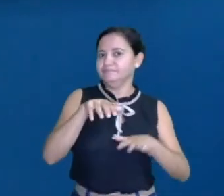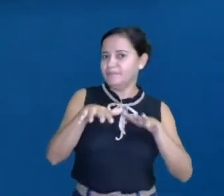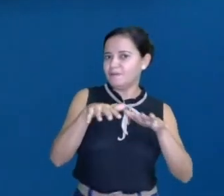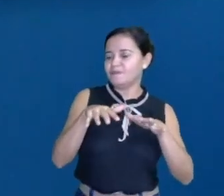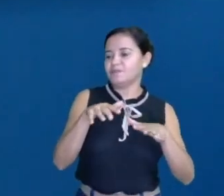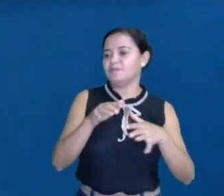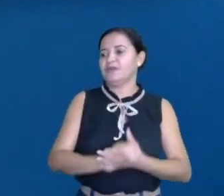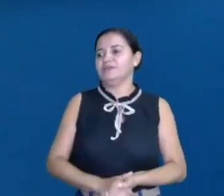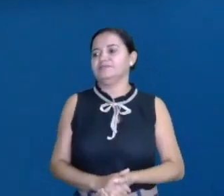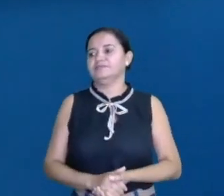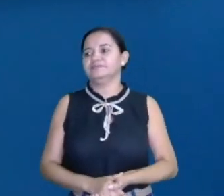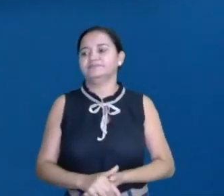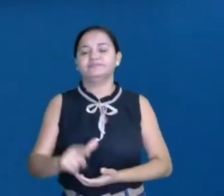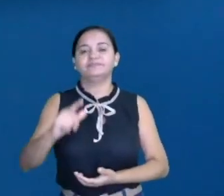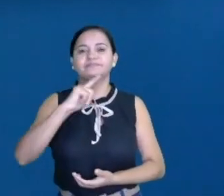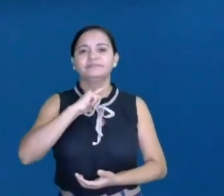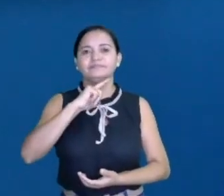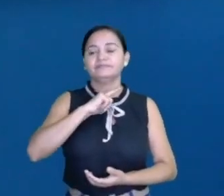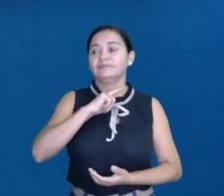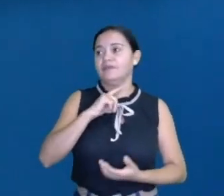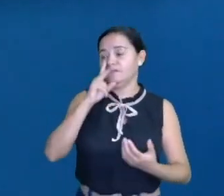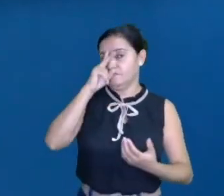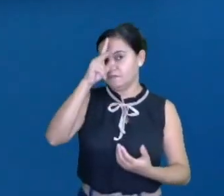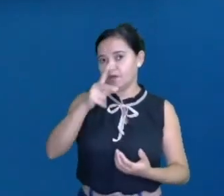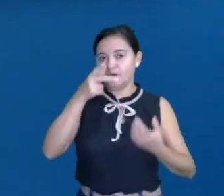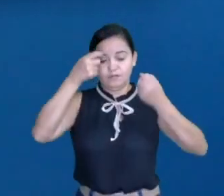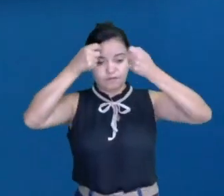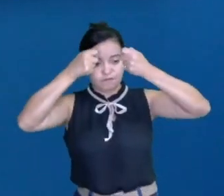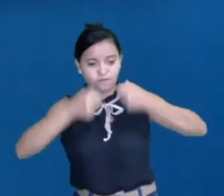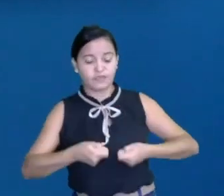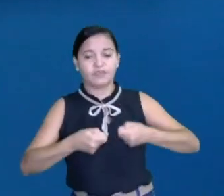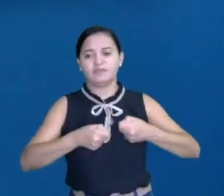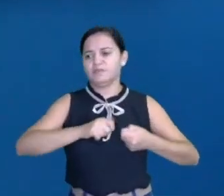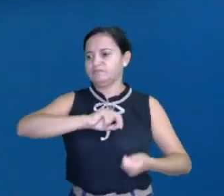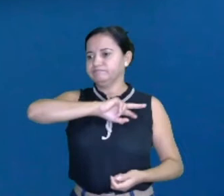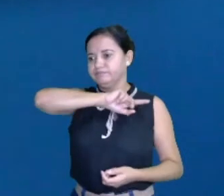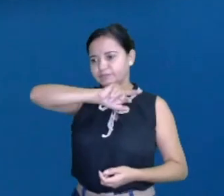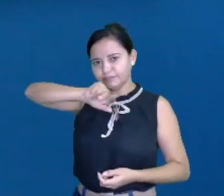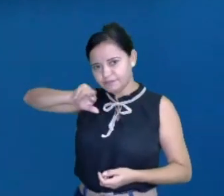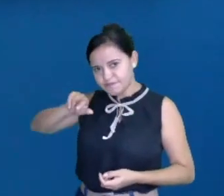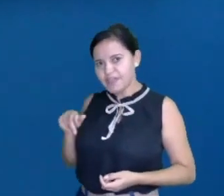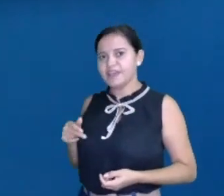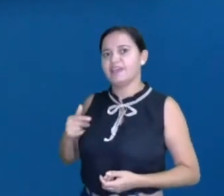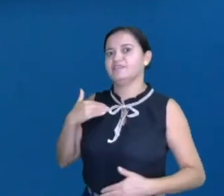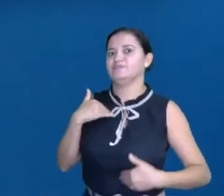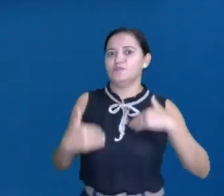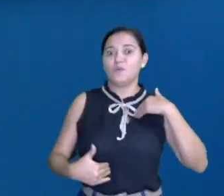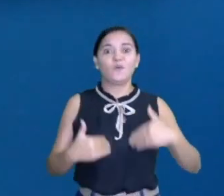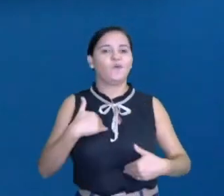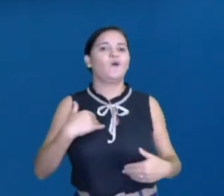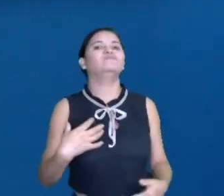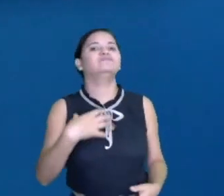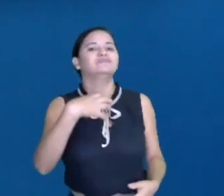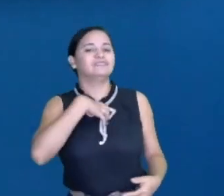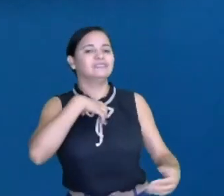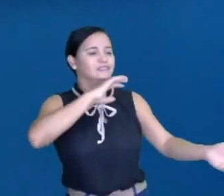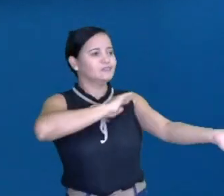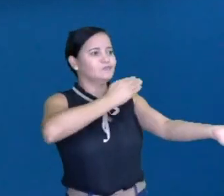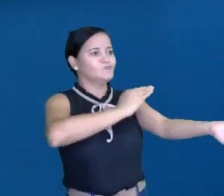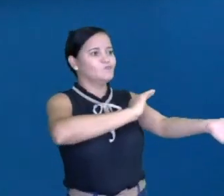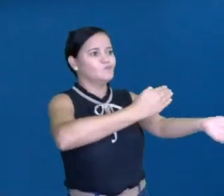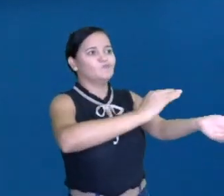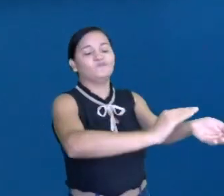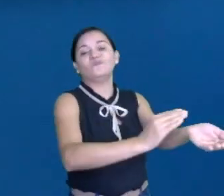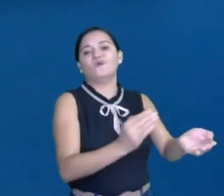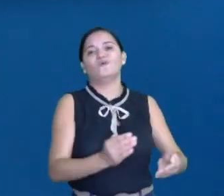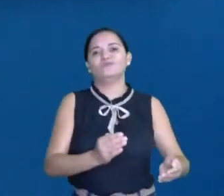com interpotentes, interresistentes, interfixas, e se o músculo, cada articulação realiza de uma